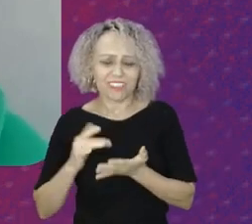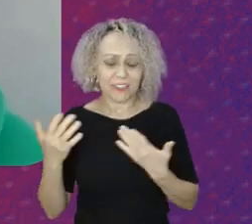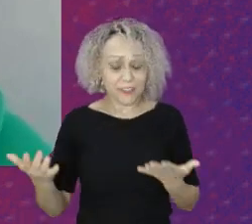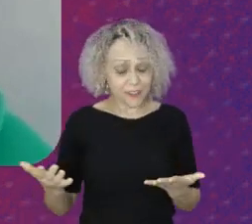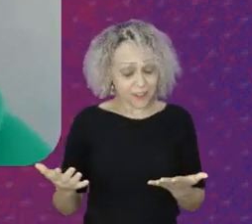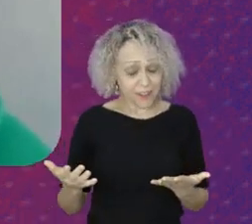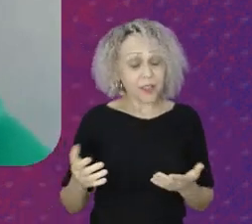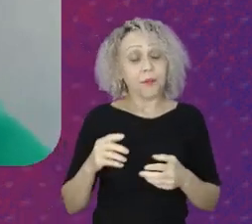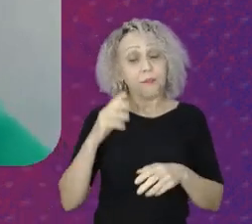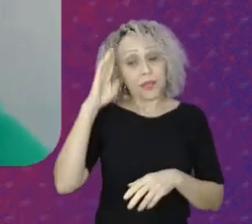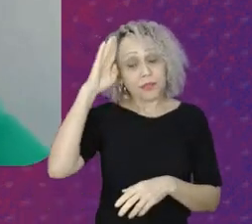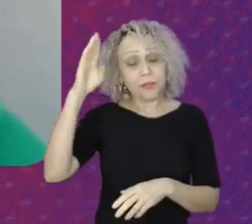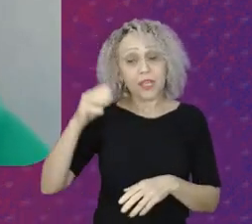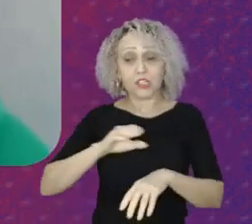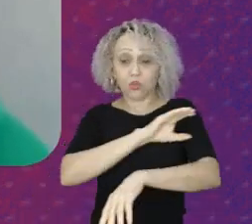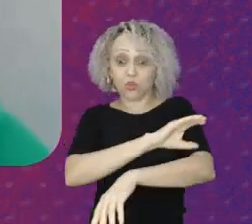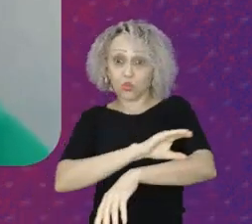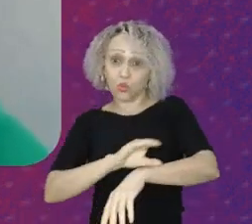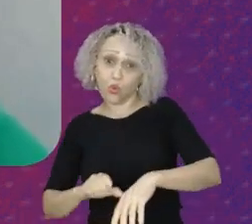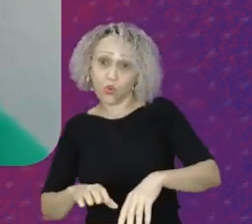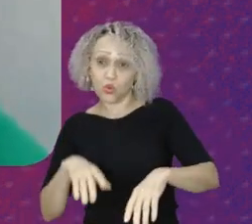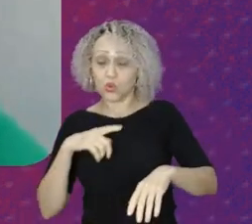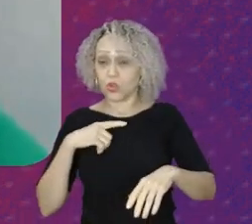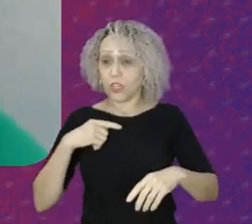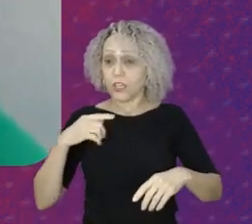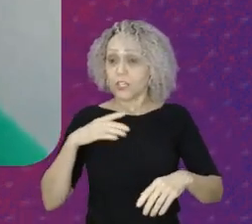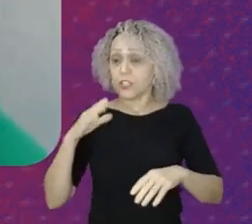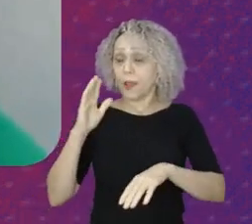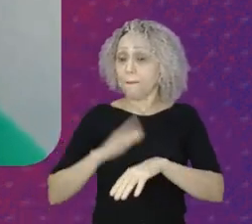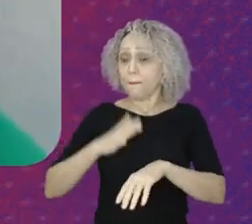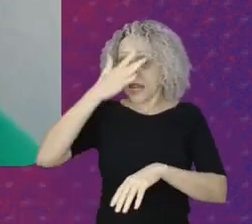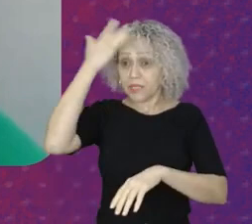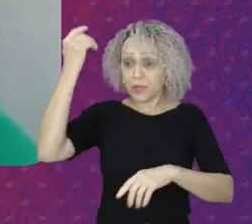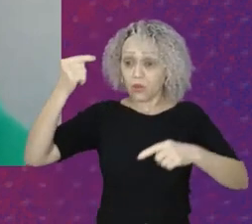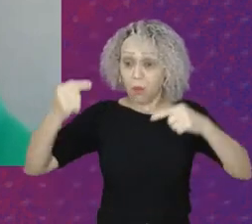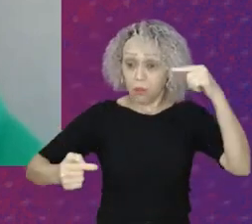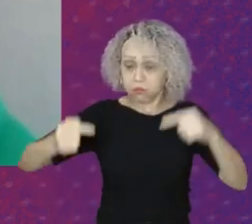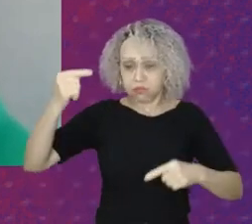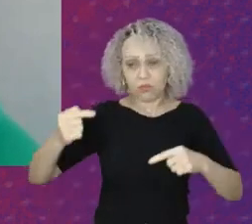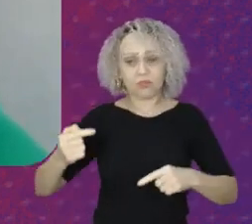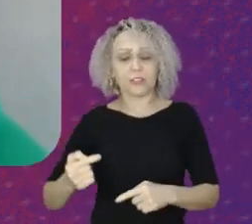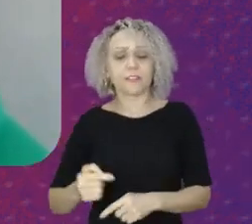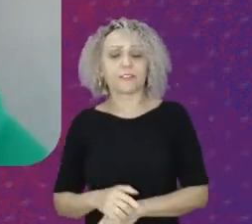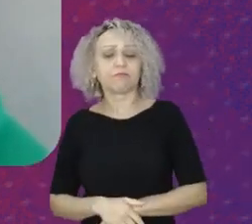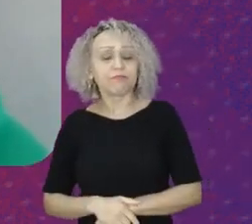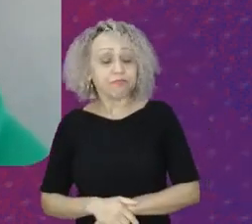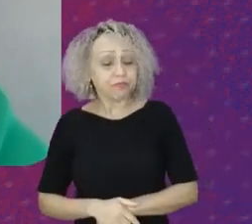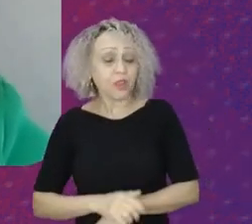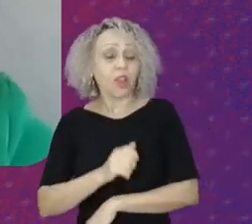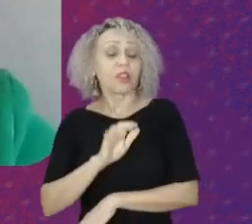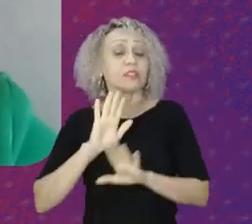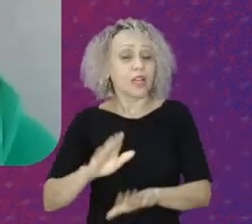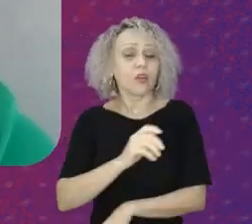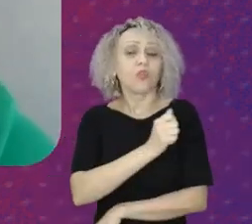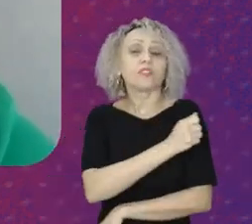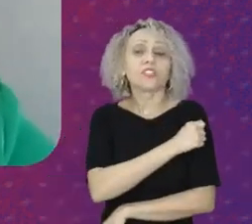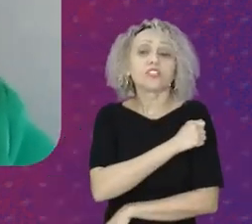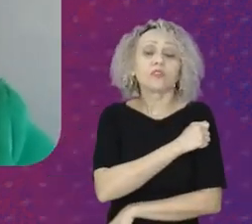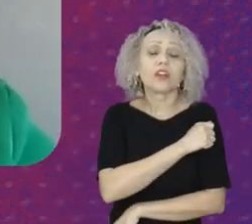Então, o próprio movimento negro, a sociedade civil, a comunidade universitária, os estudantes se organizaram